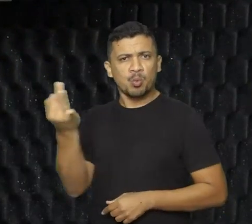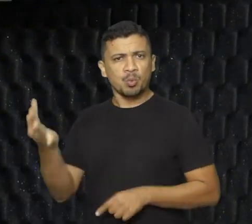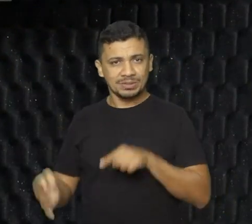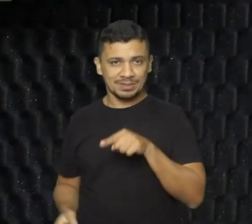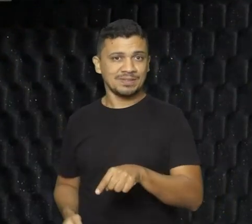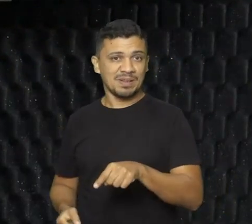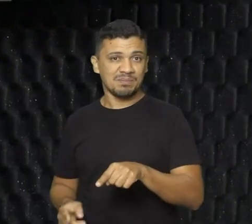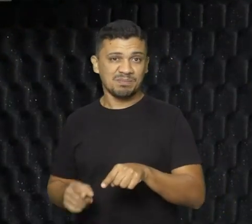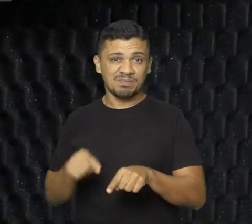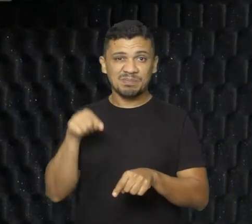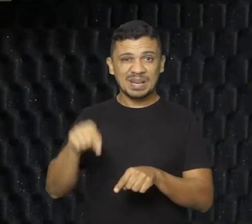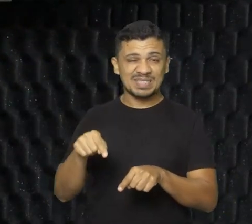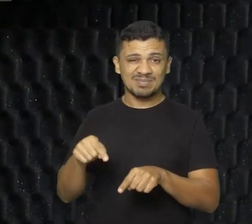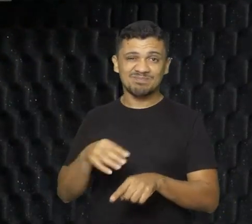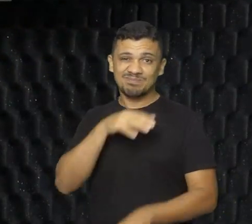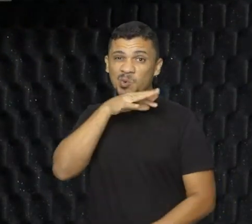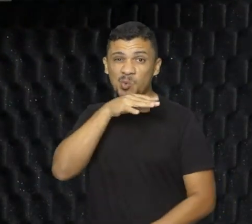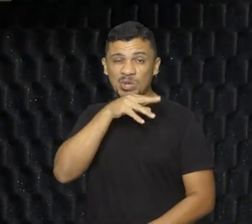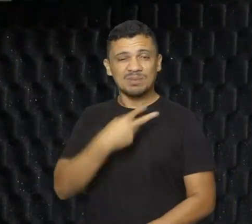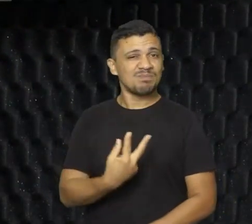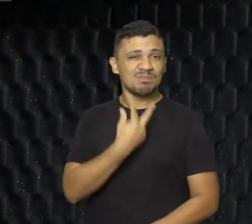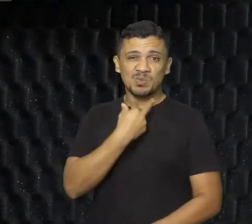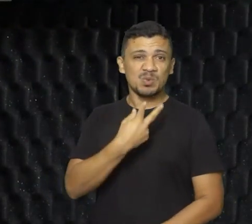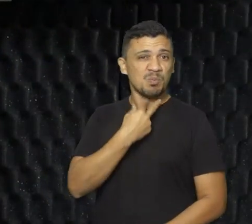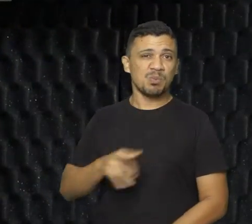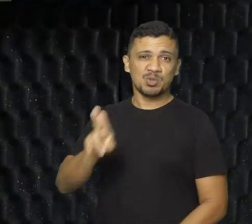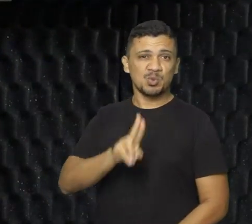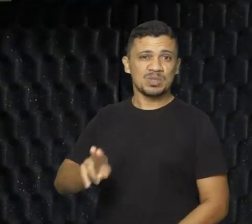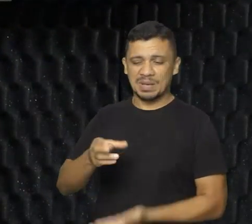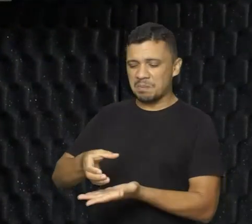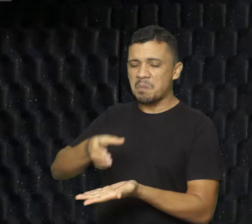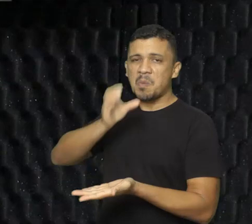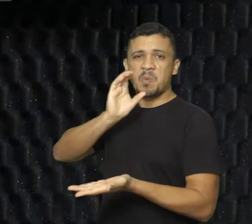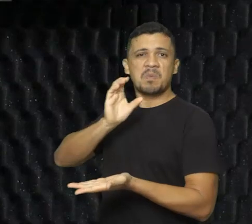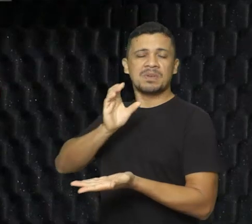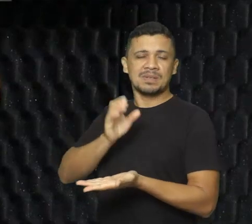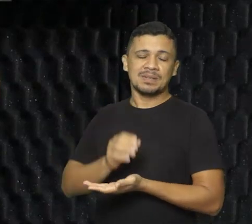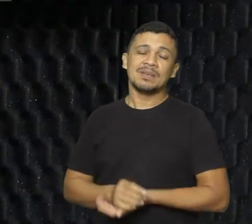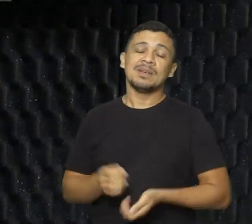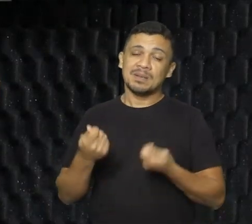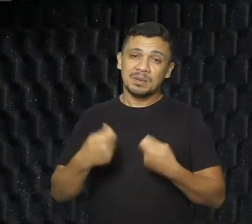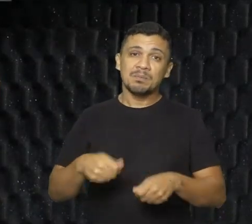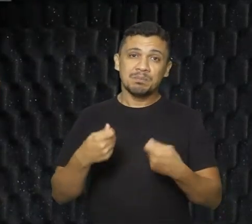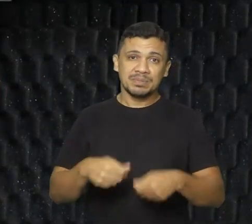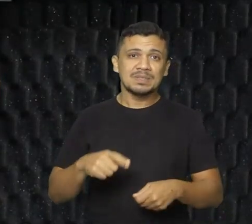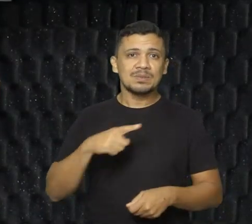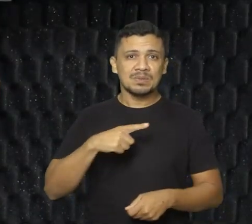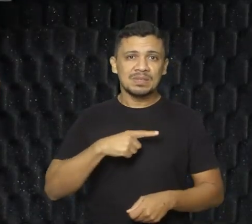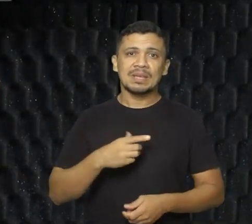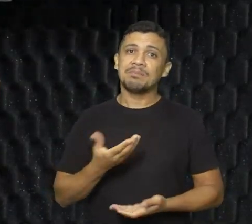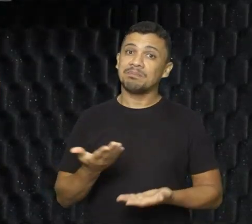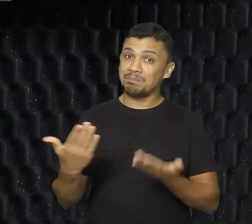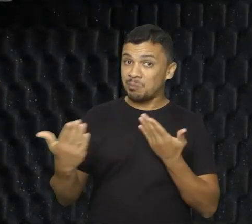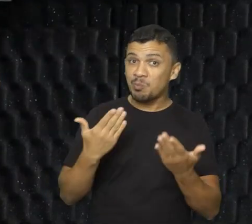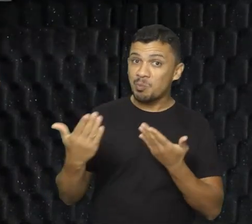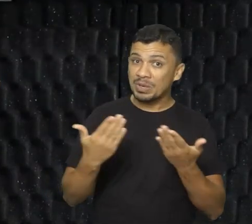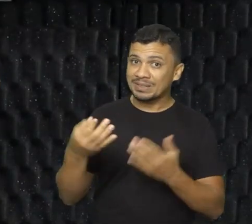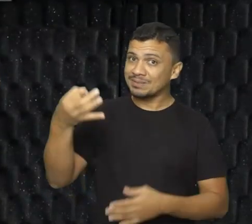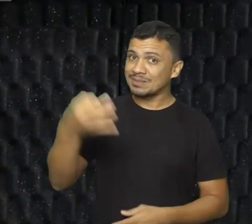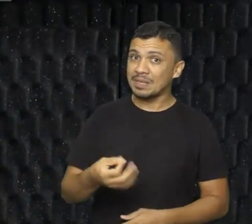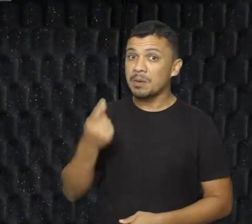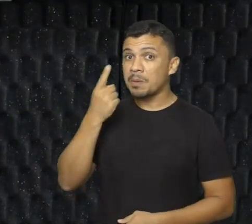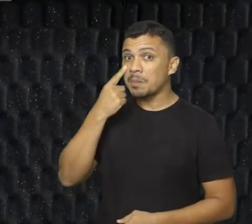dela não permite o seu uso. Então quantidade e qualidade é preciso dosar muito bem essa análise. Vamos